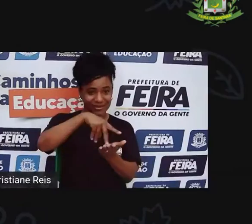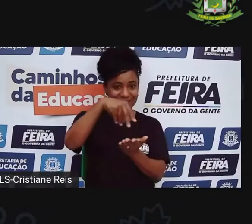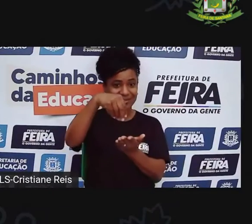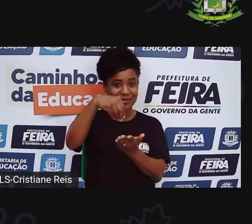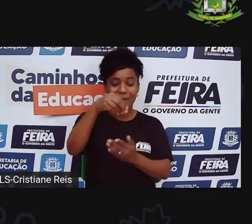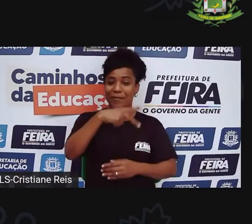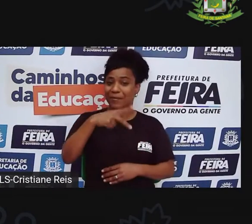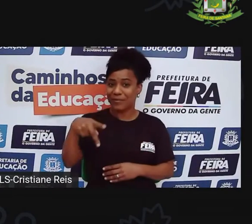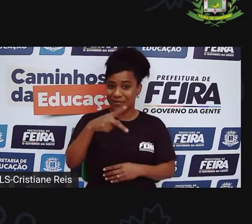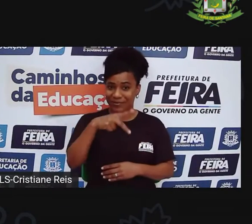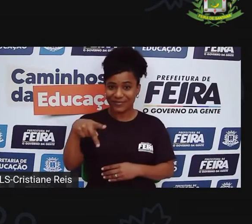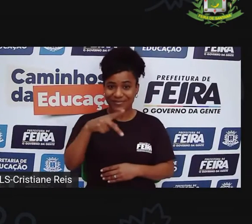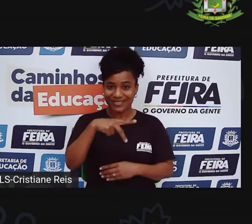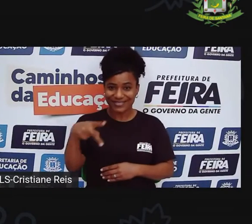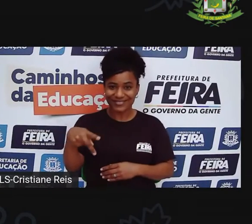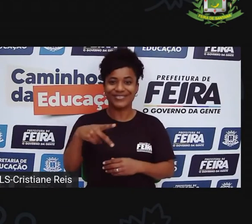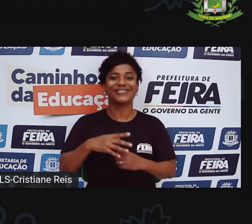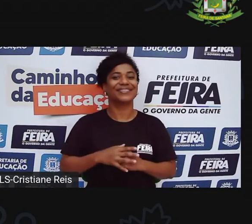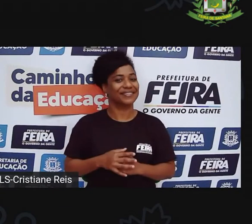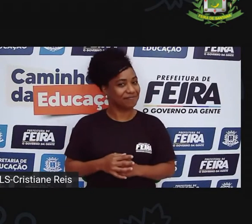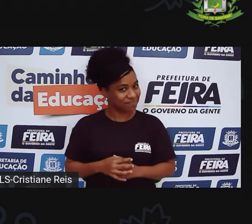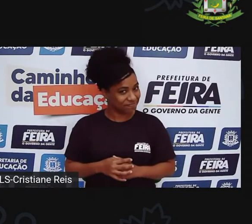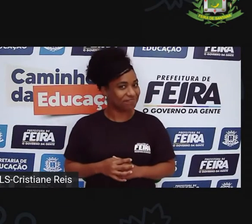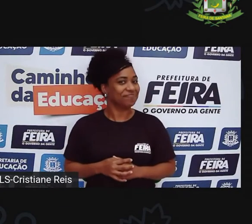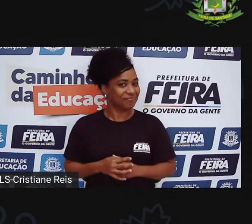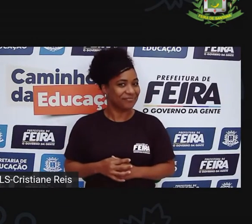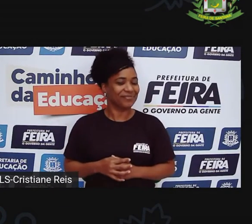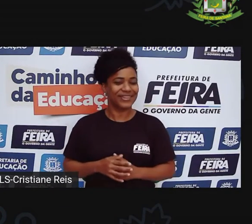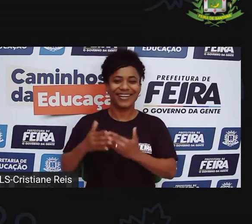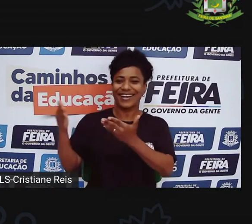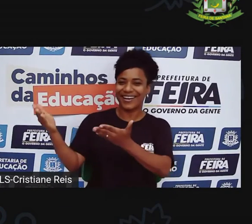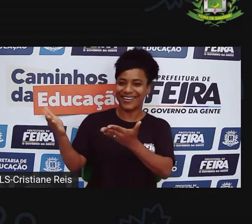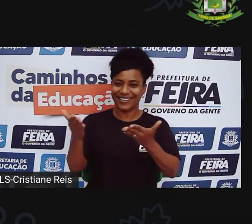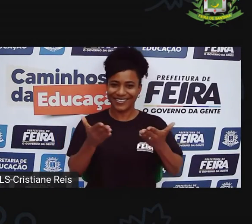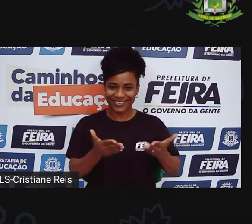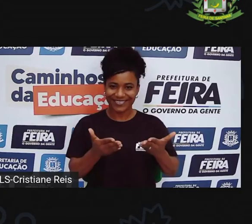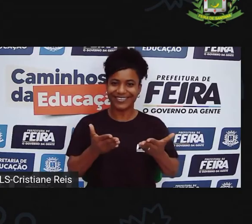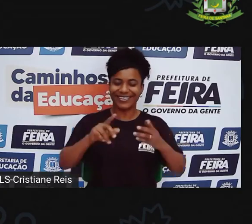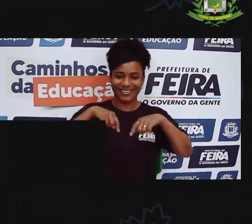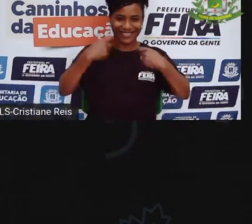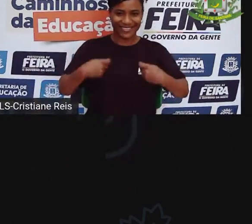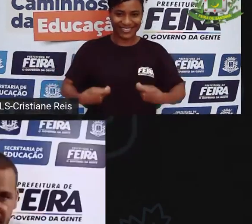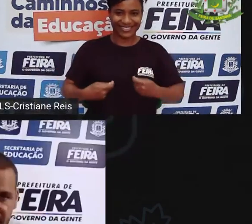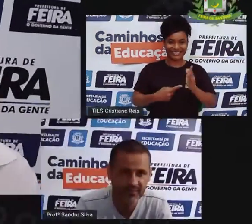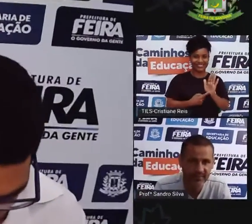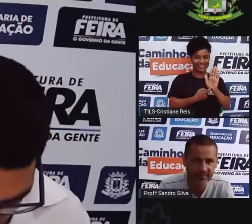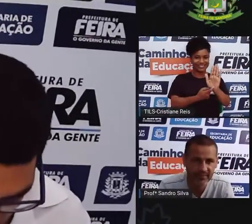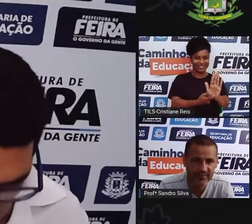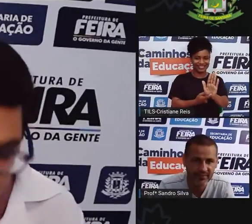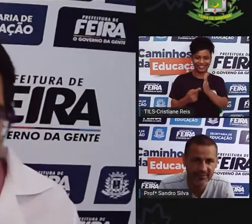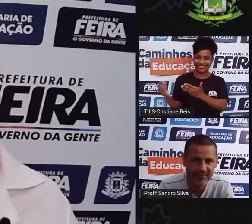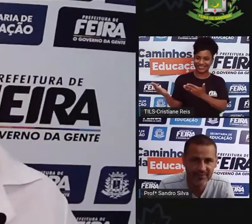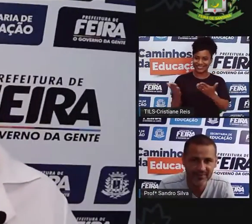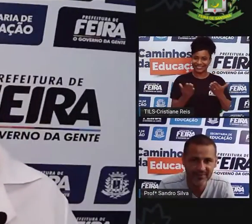professor, certo? E ele vai se apresentar para a gente agora.